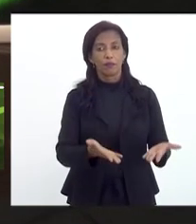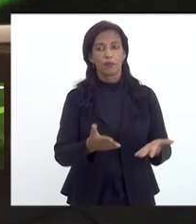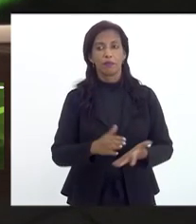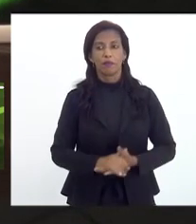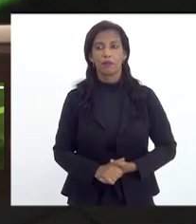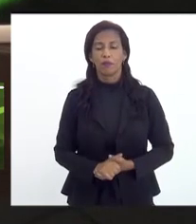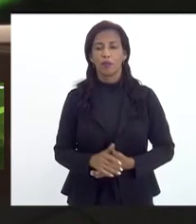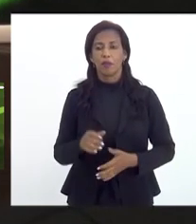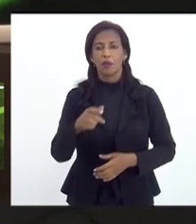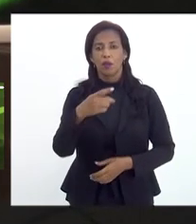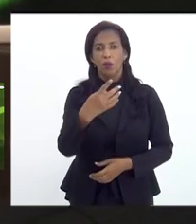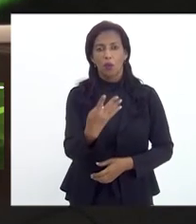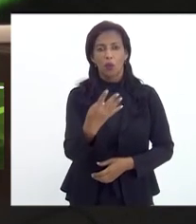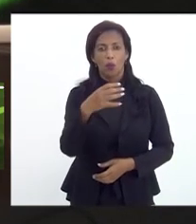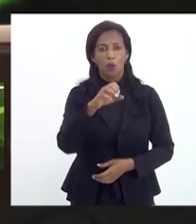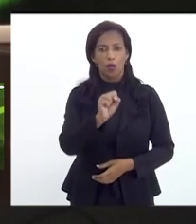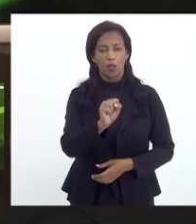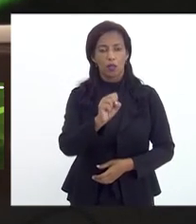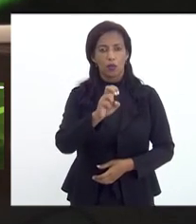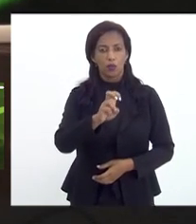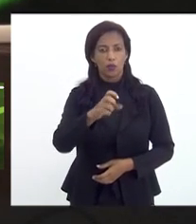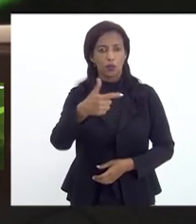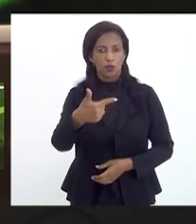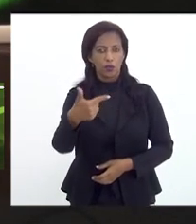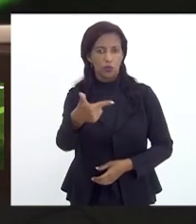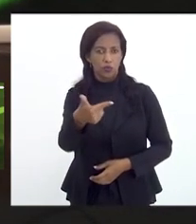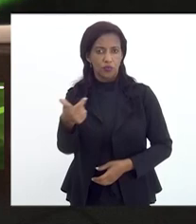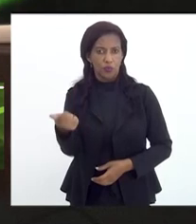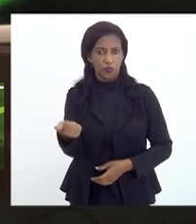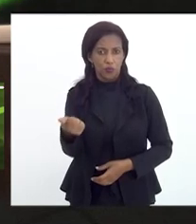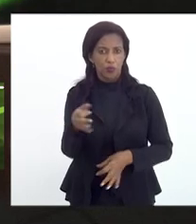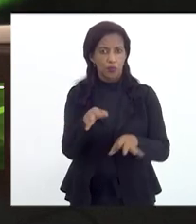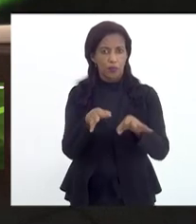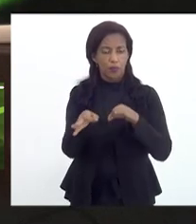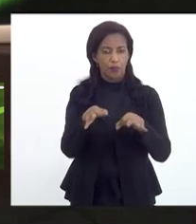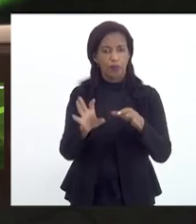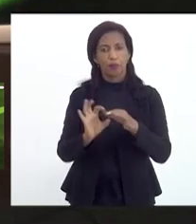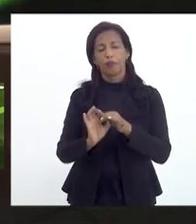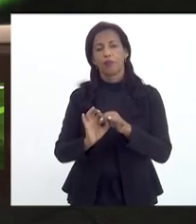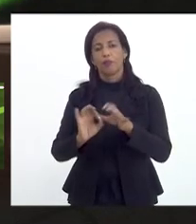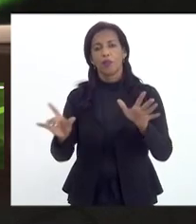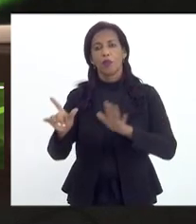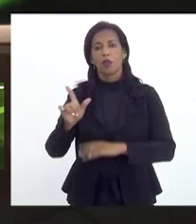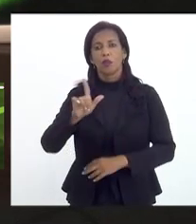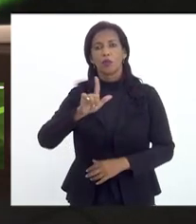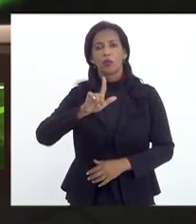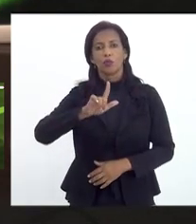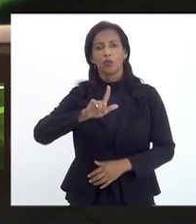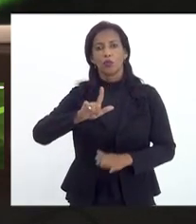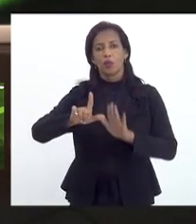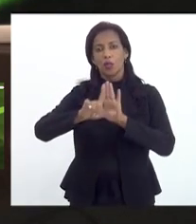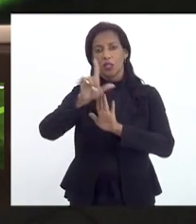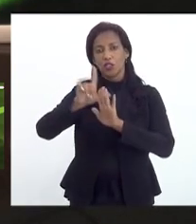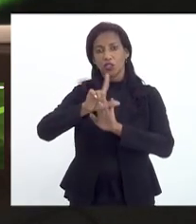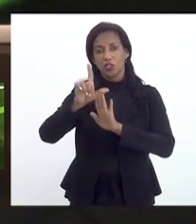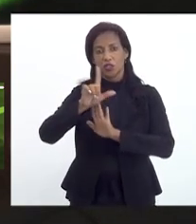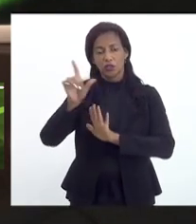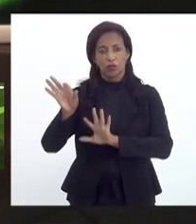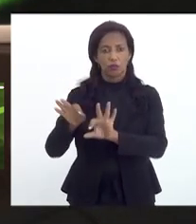o projeto de lei 4852 de 21 Que é a autorização Do legislativo Para adesão Do plano